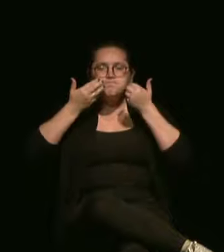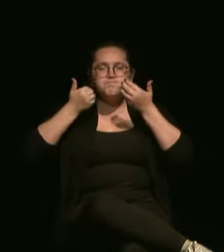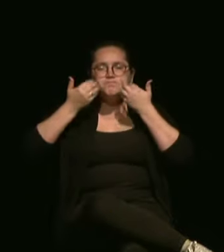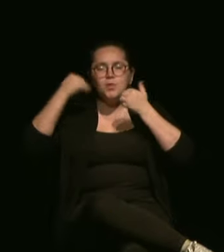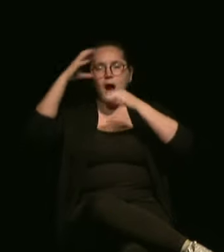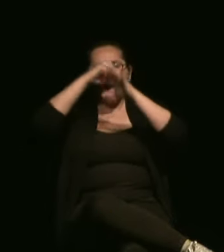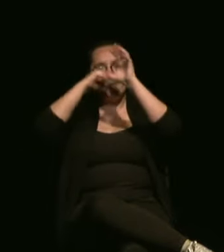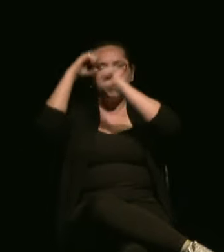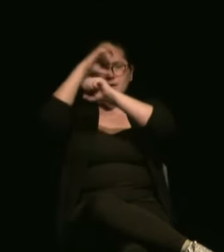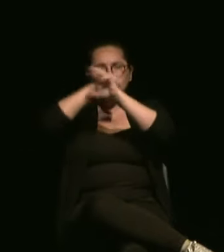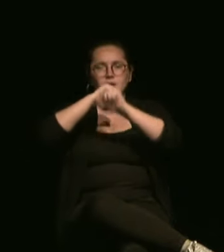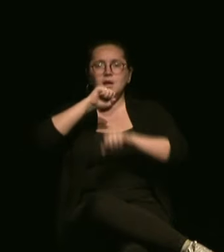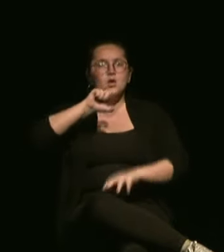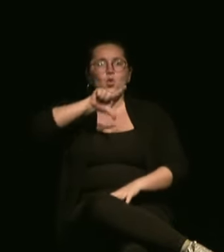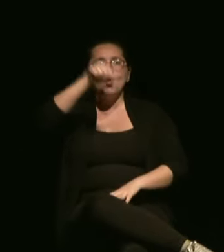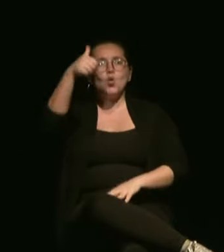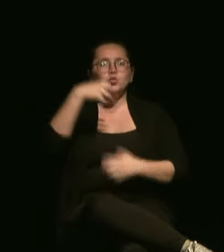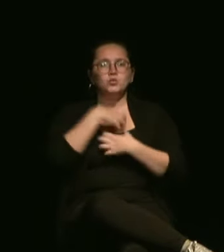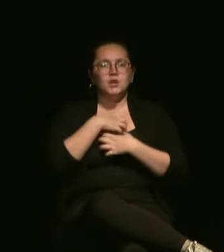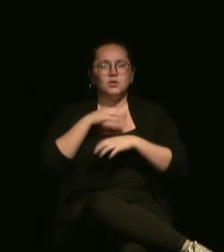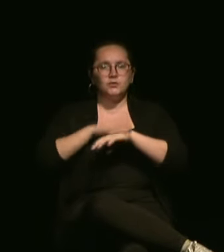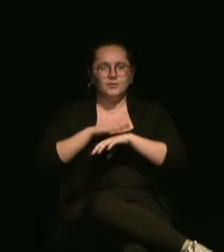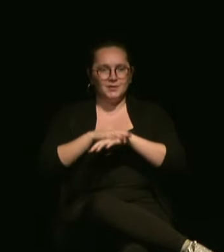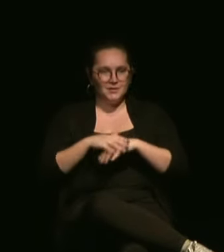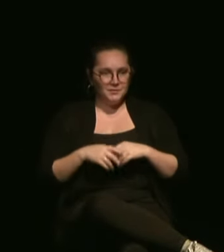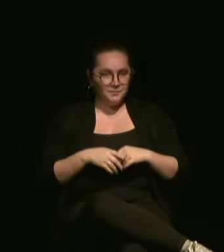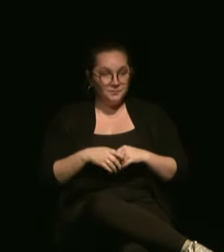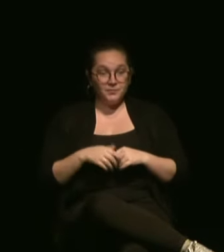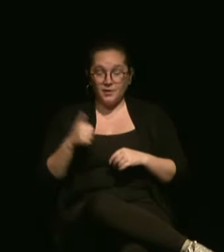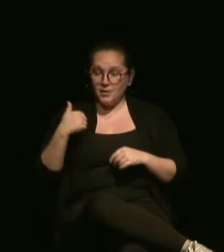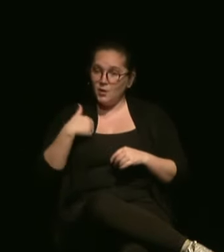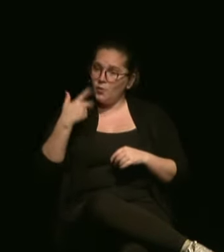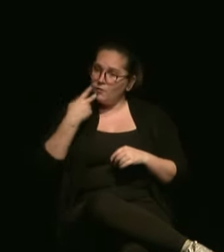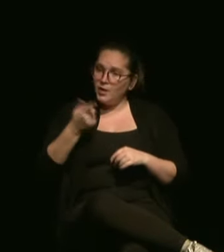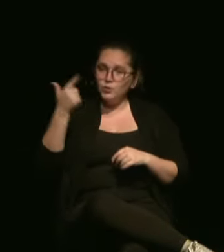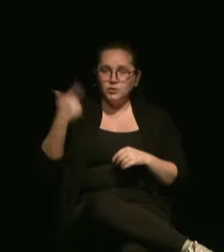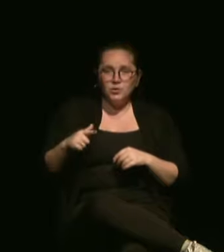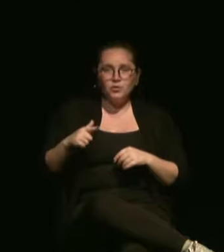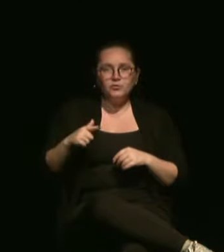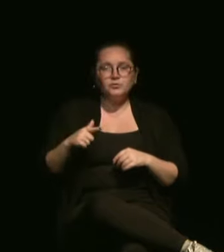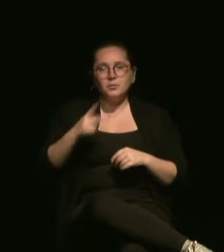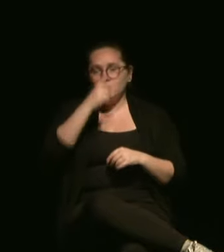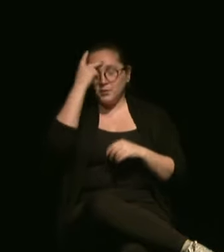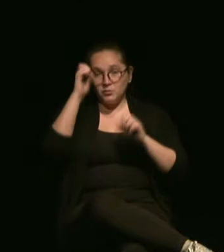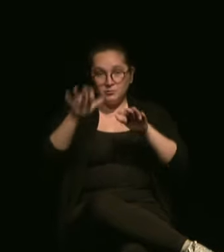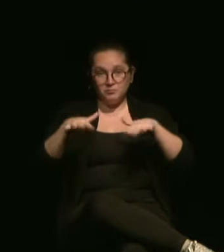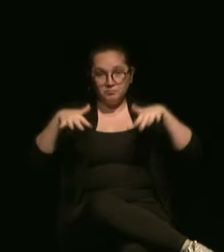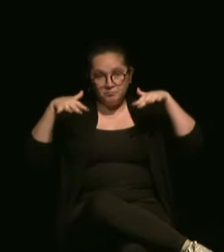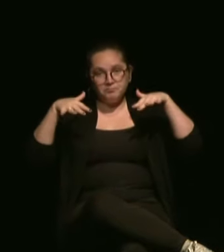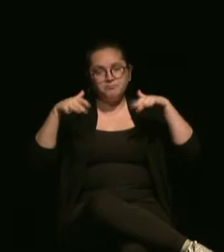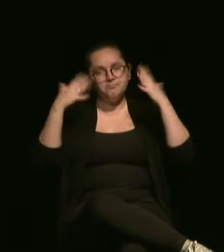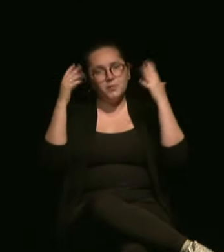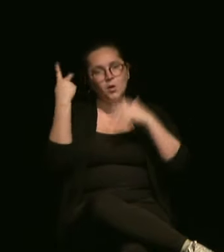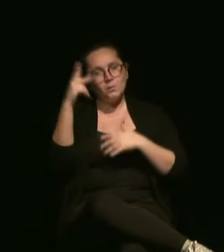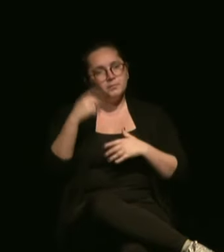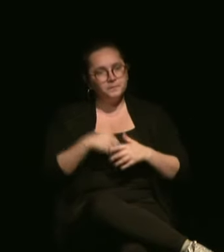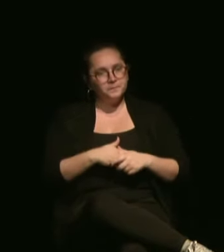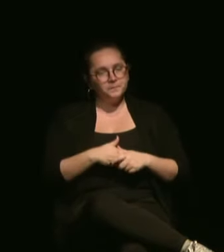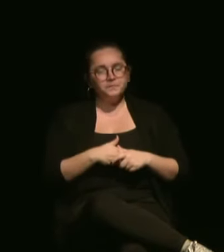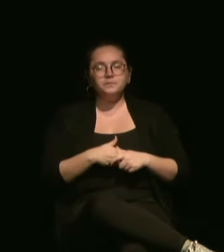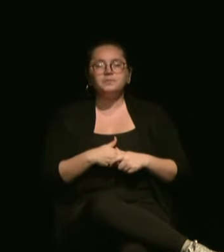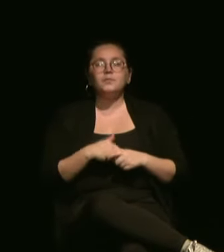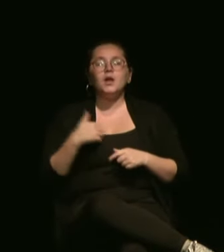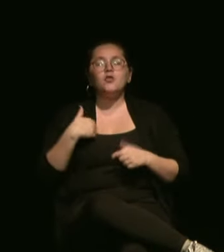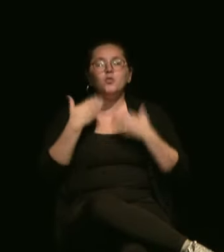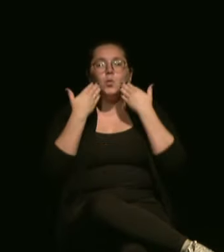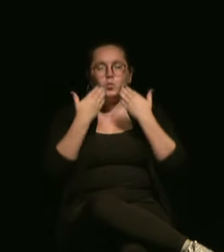E aí, volto a dizer, palmas para a plateia que compreendeu isso. Eu vou mostrar para vocês uma sequência. É